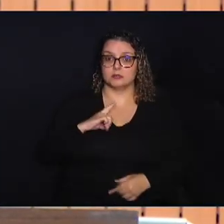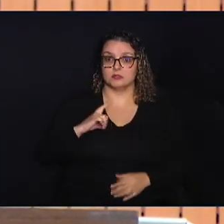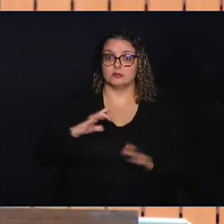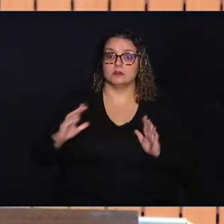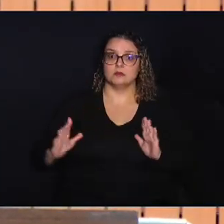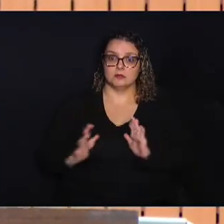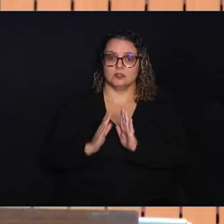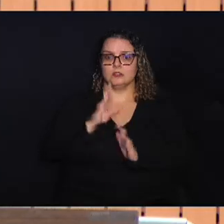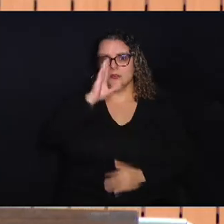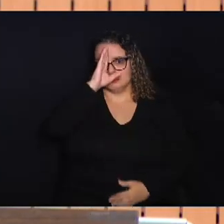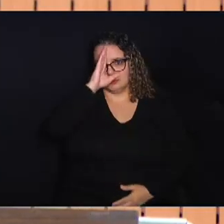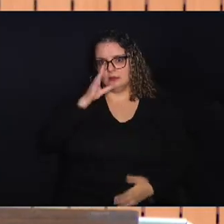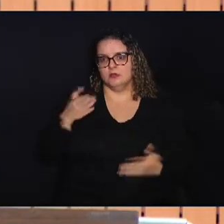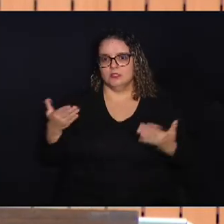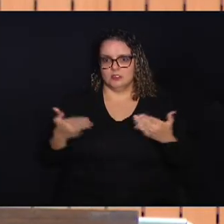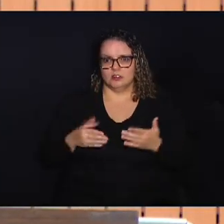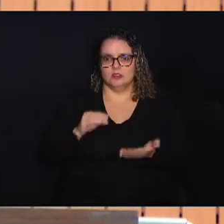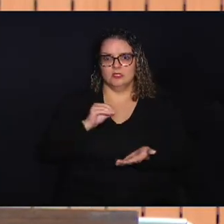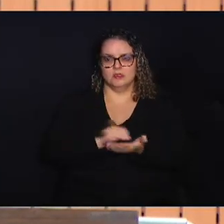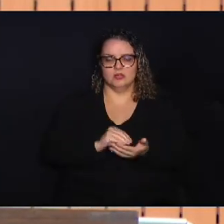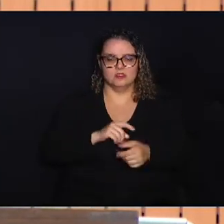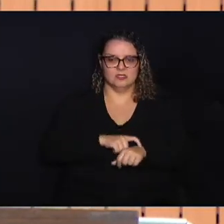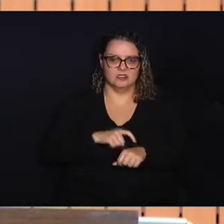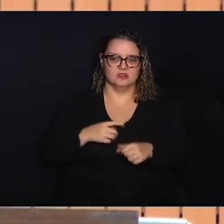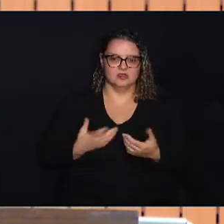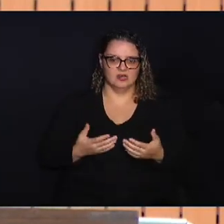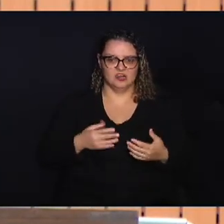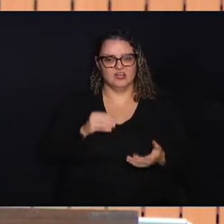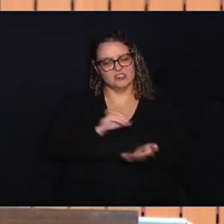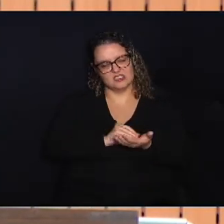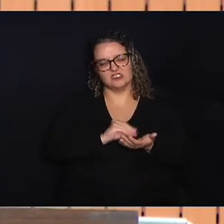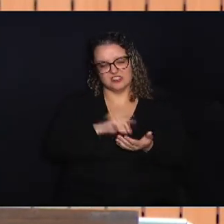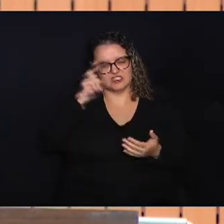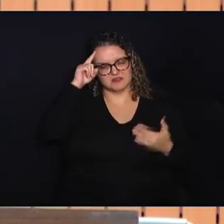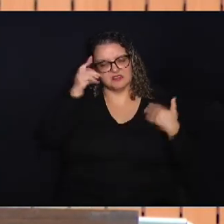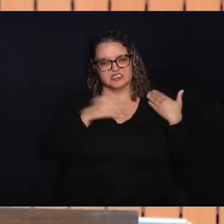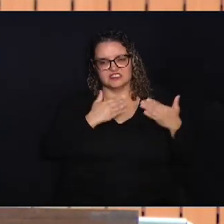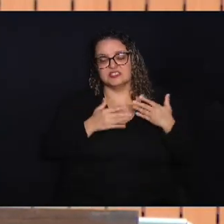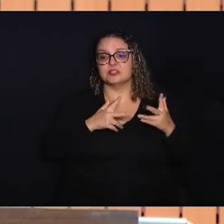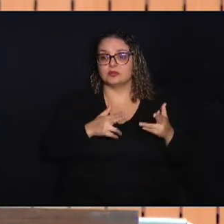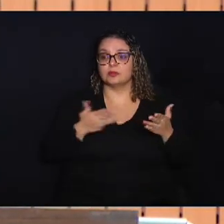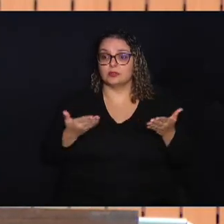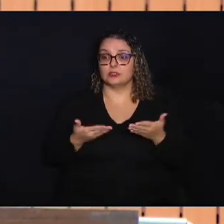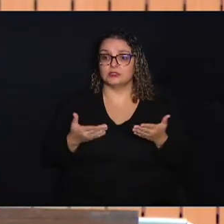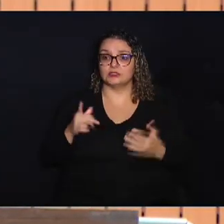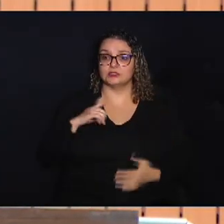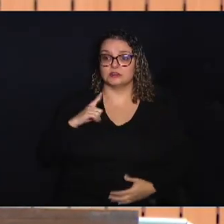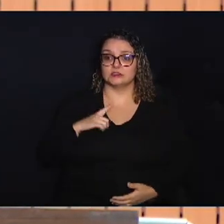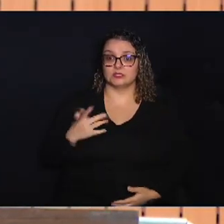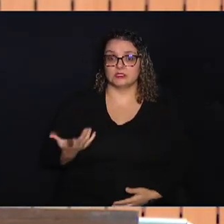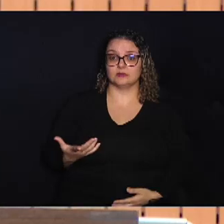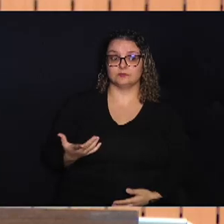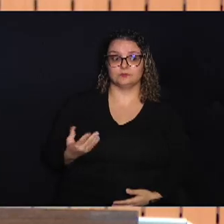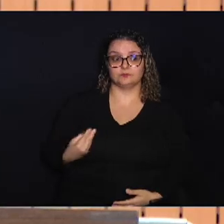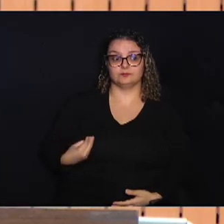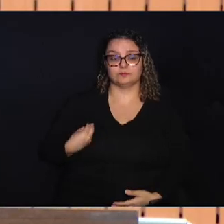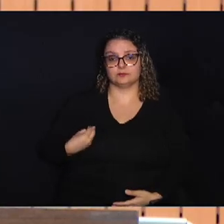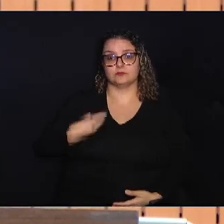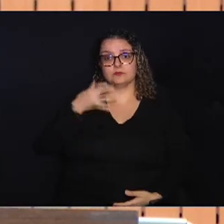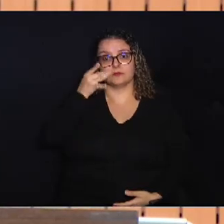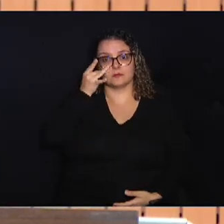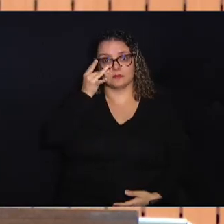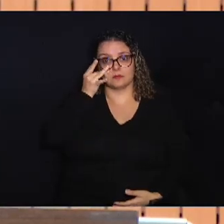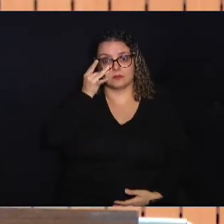enfrentado, e principalmente agora, nesses últimos dias, como hoje, que nós estamos presenciando aí